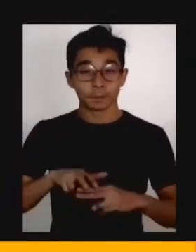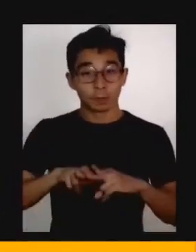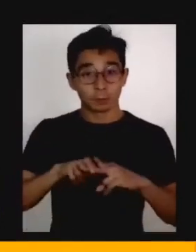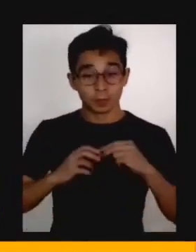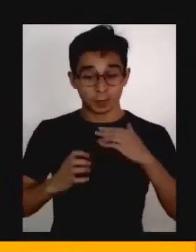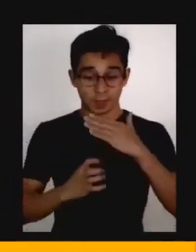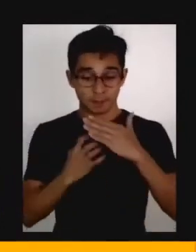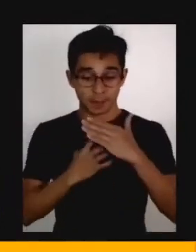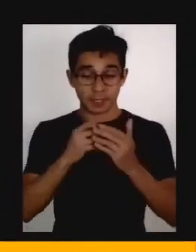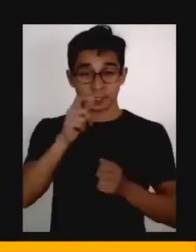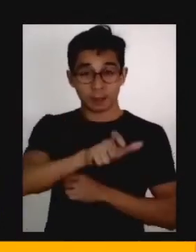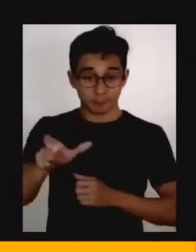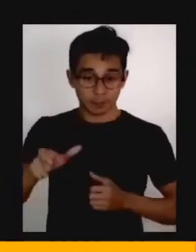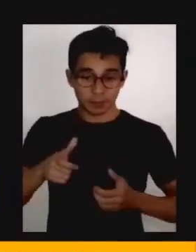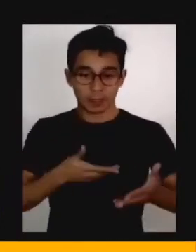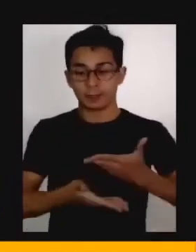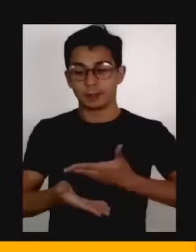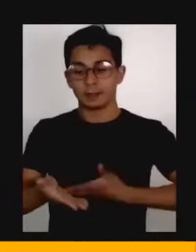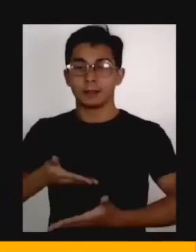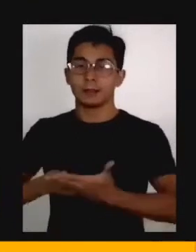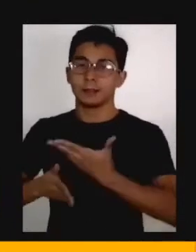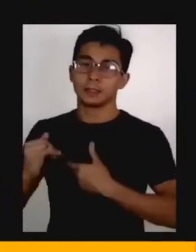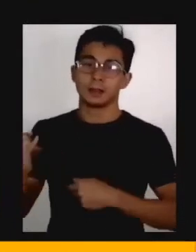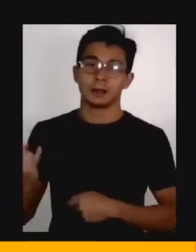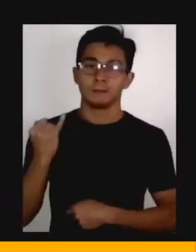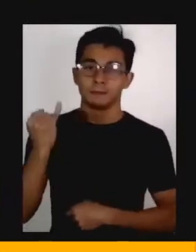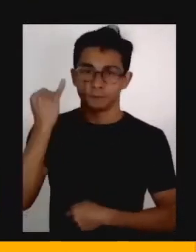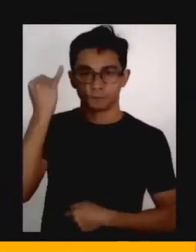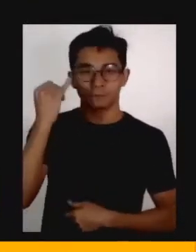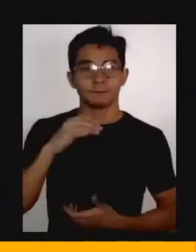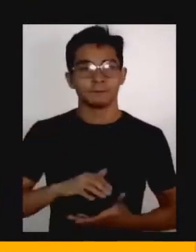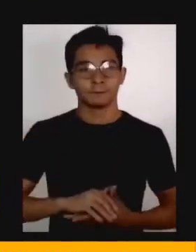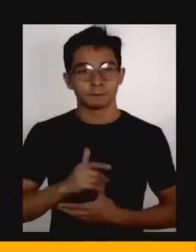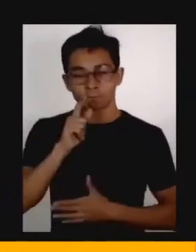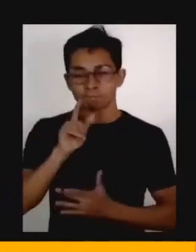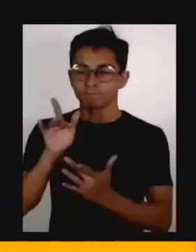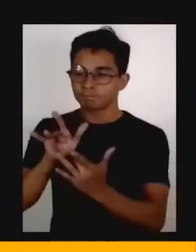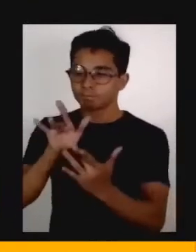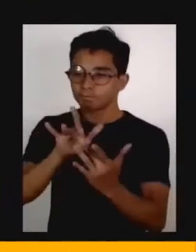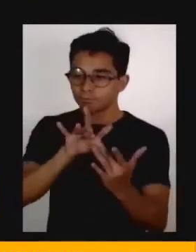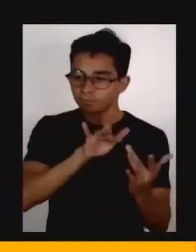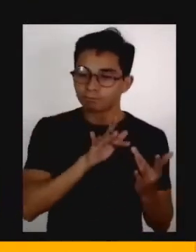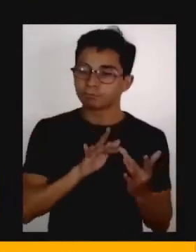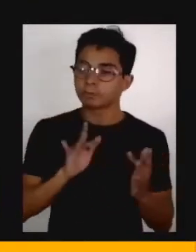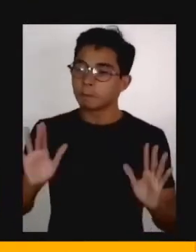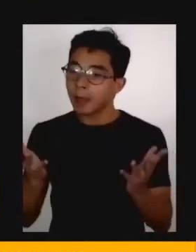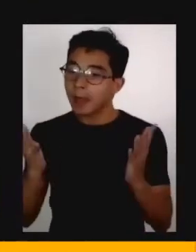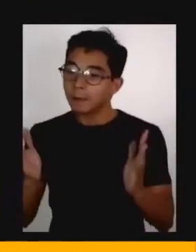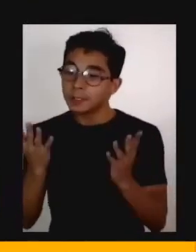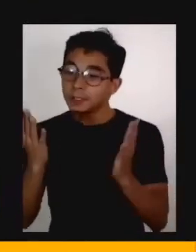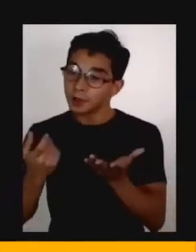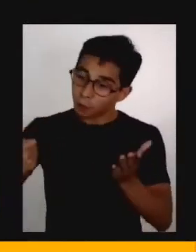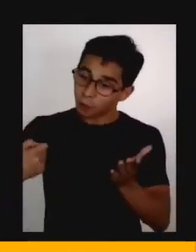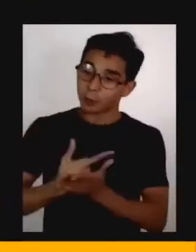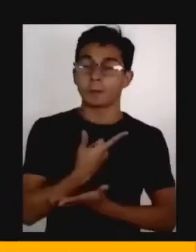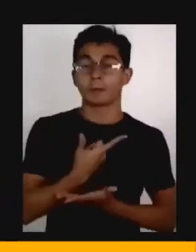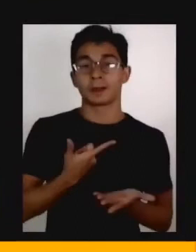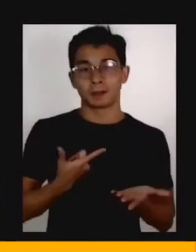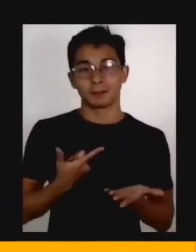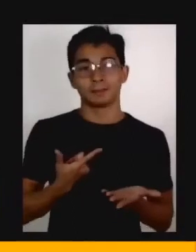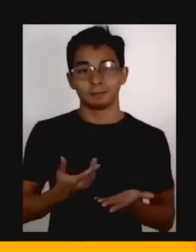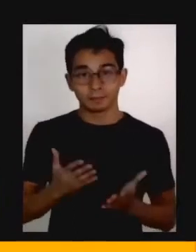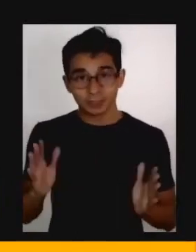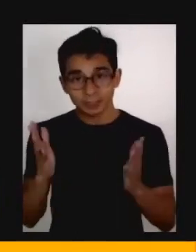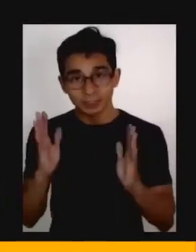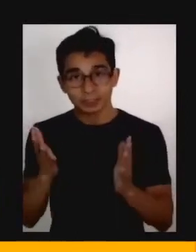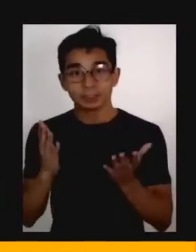super importantes, né, para conseguir incentivar e para conseguir influenciar essa